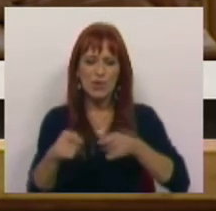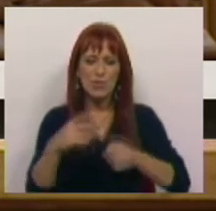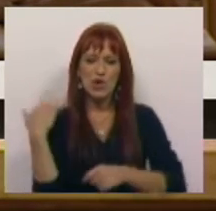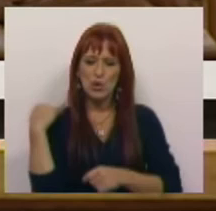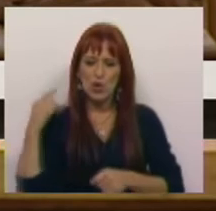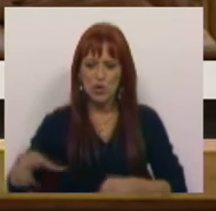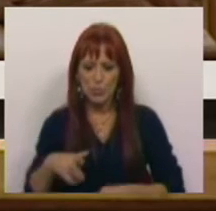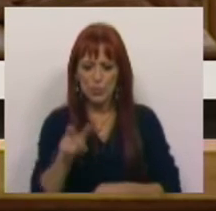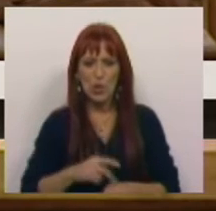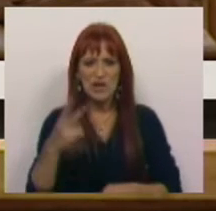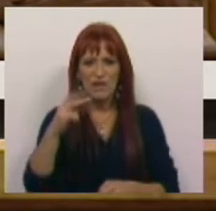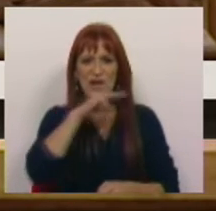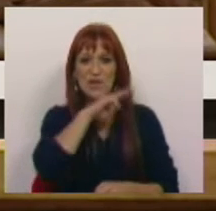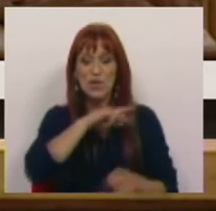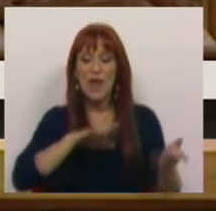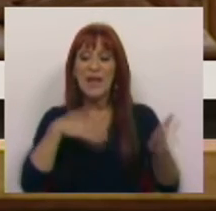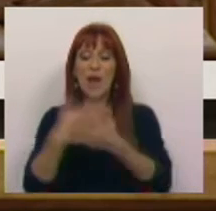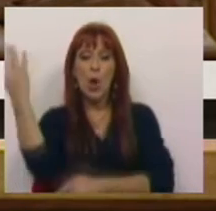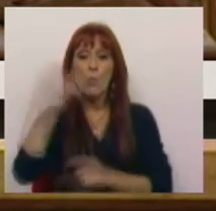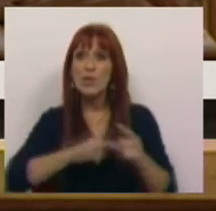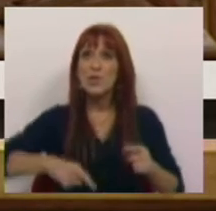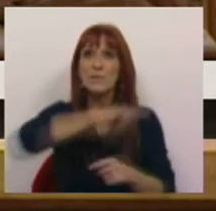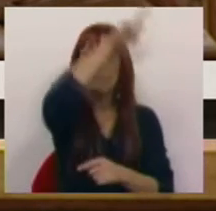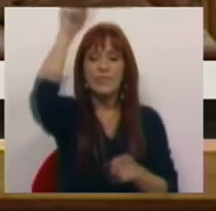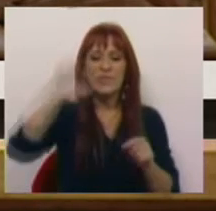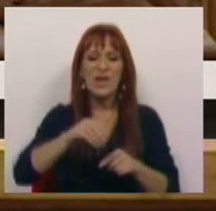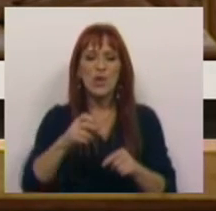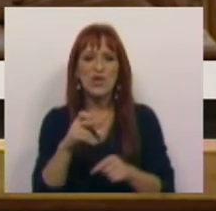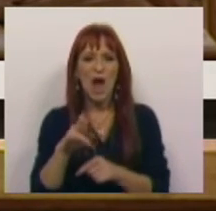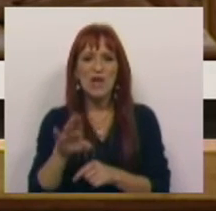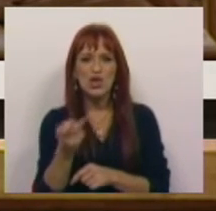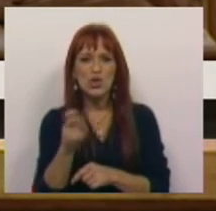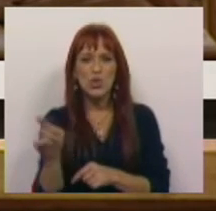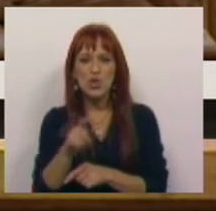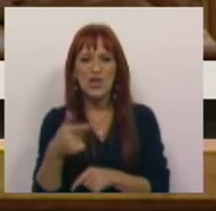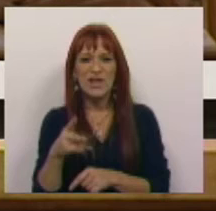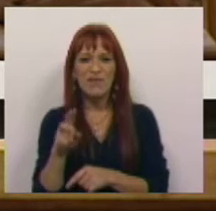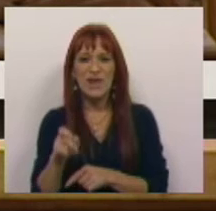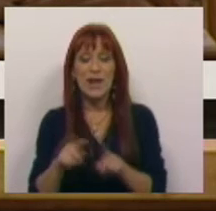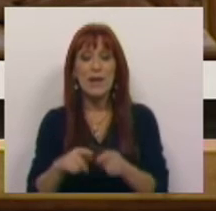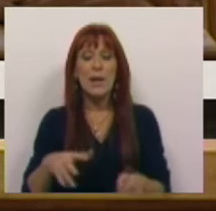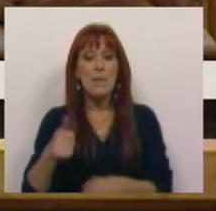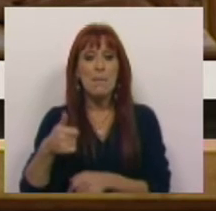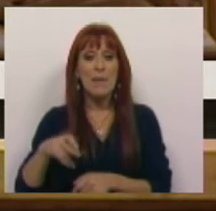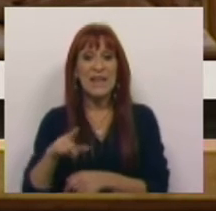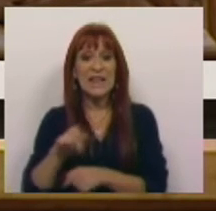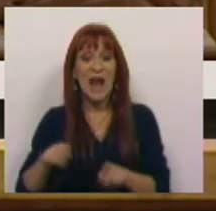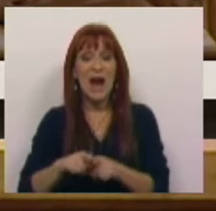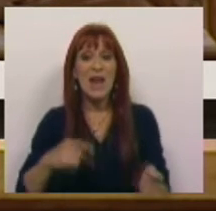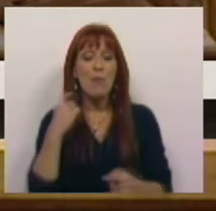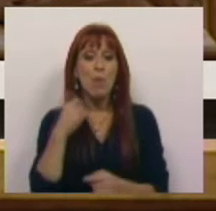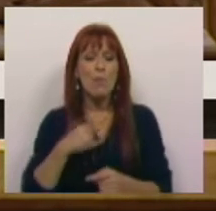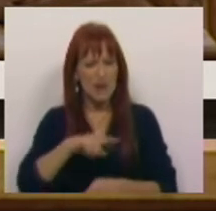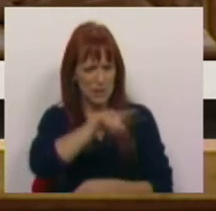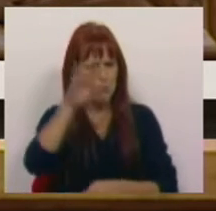litoral do país, de Vila Real de Santo António até ao Porto, e as zonas terrestres de Algesur, Tavira, Batalha e Pombal. Eles sabiam o que estavam a